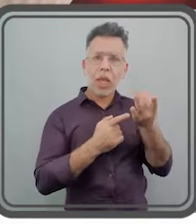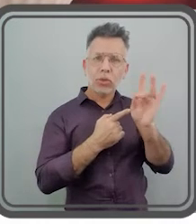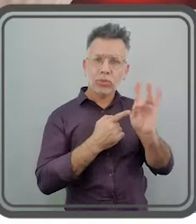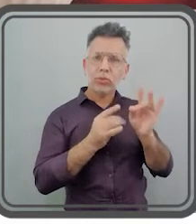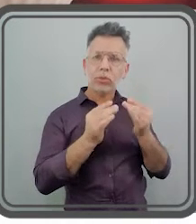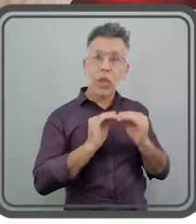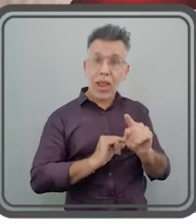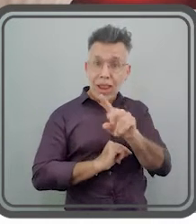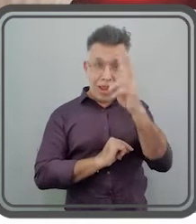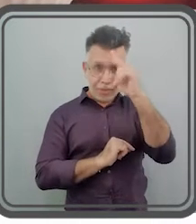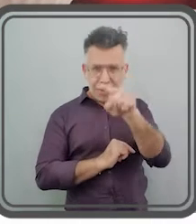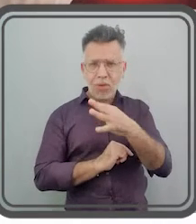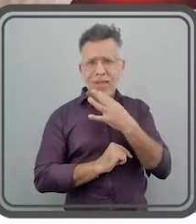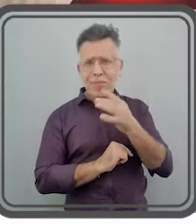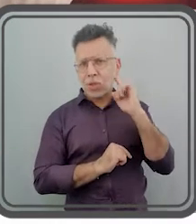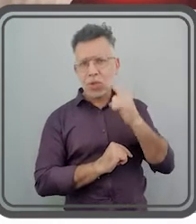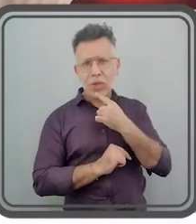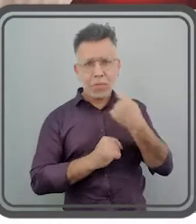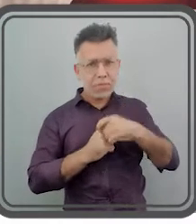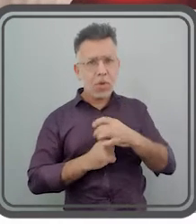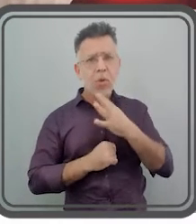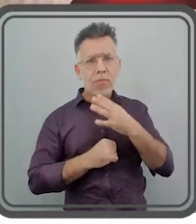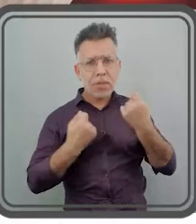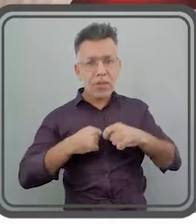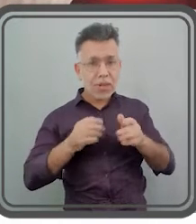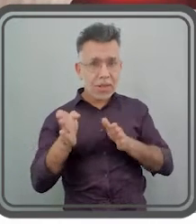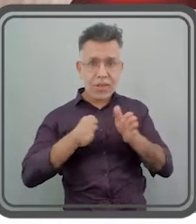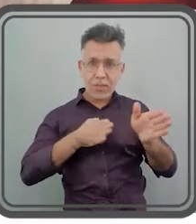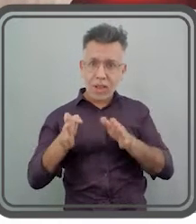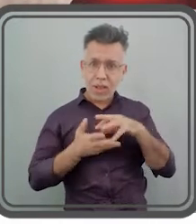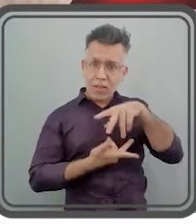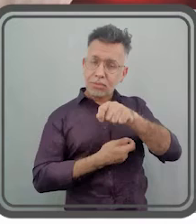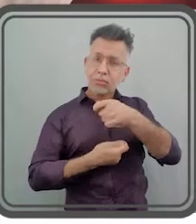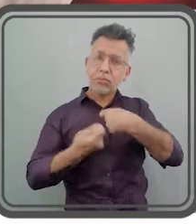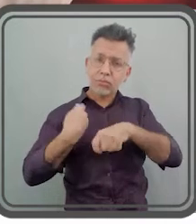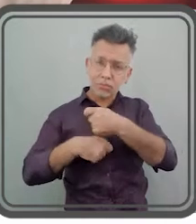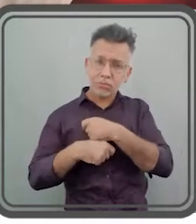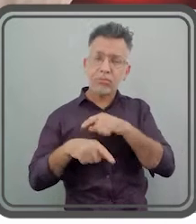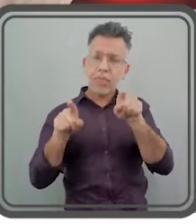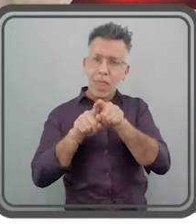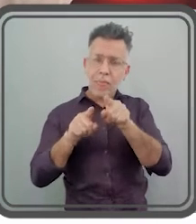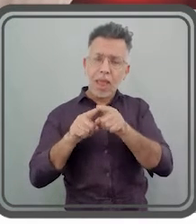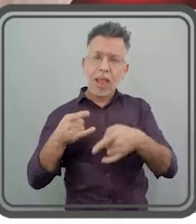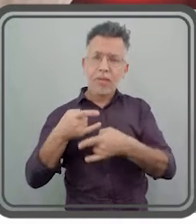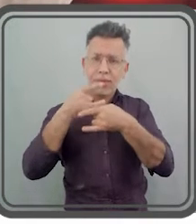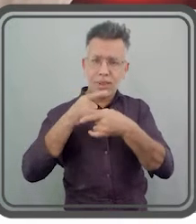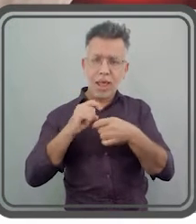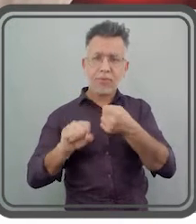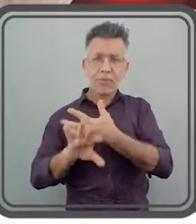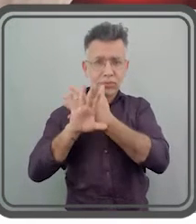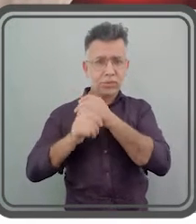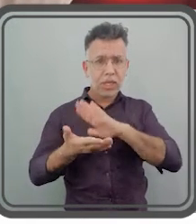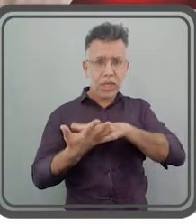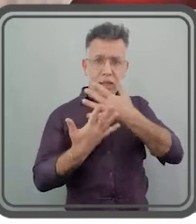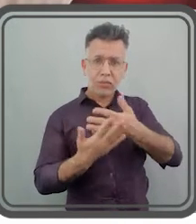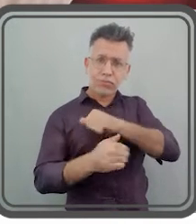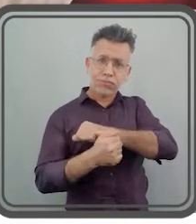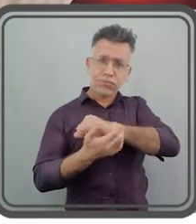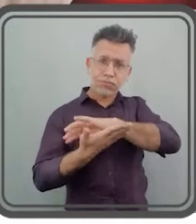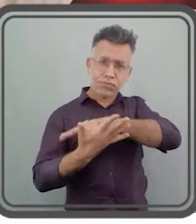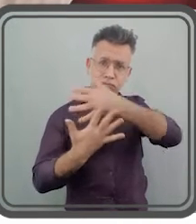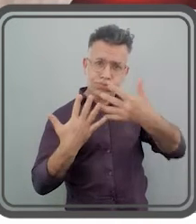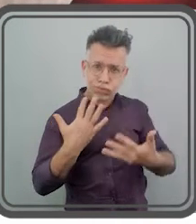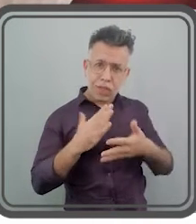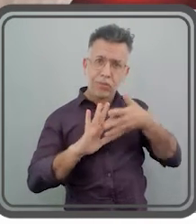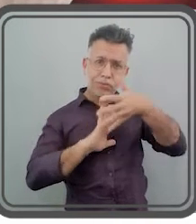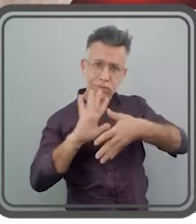lembrando a todos que se você conhece alguém que precisa de acessibilidade no mundo dos negócios também as lives do intoxi são traduzidas para Libras a língua